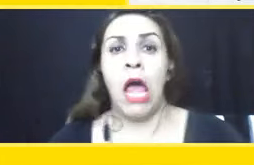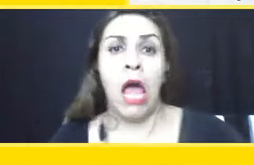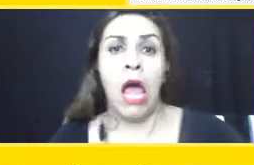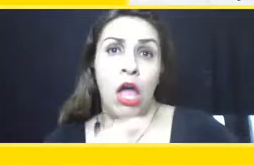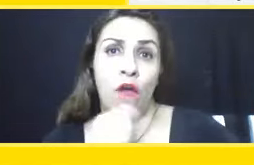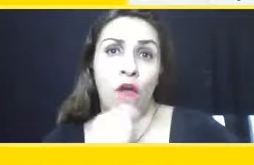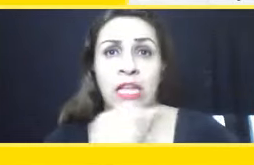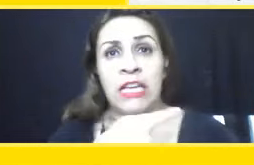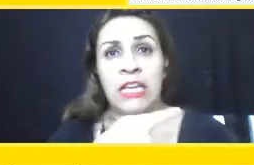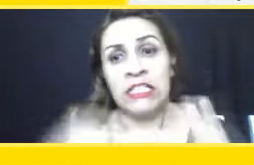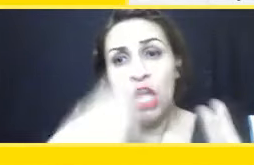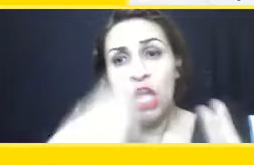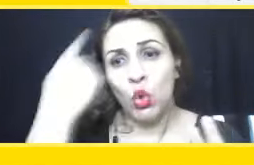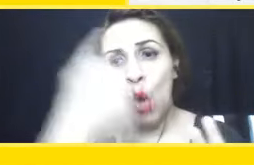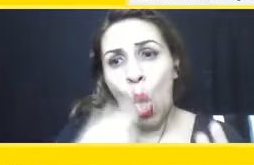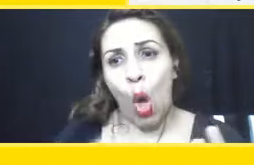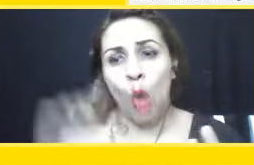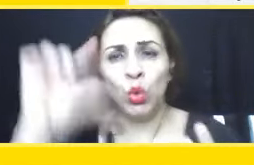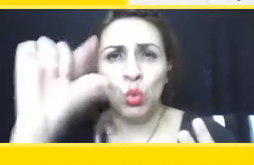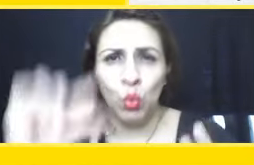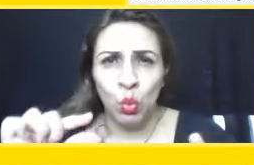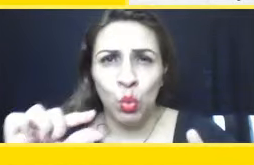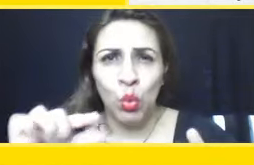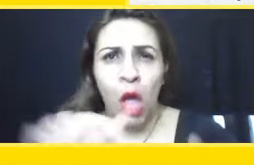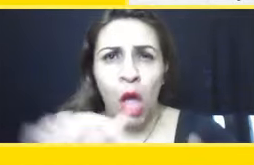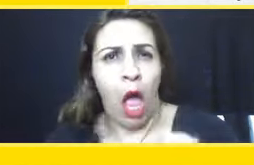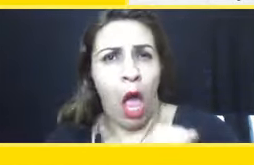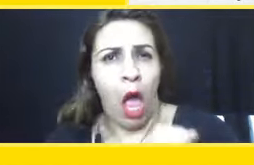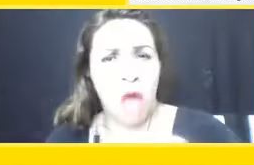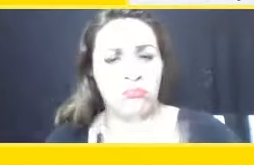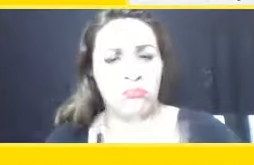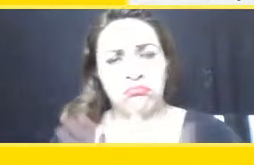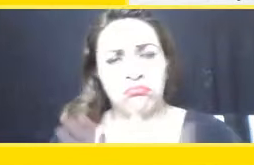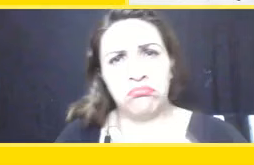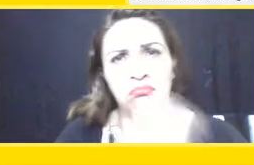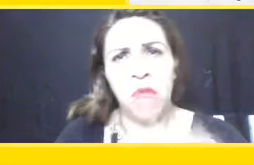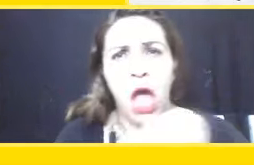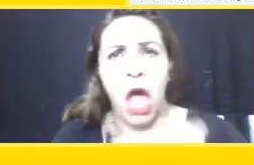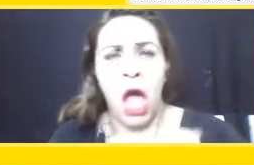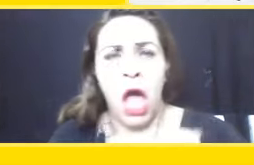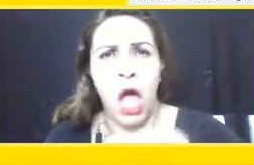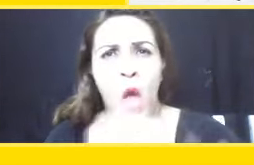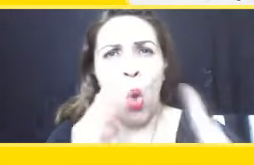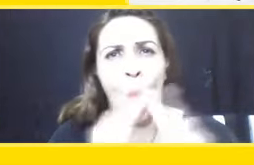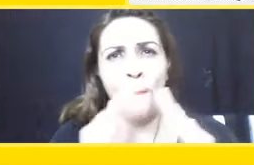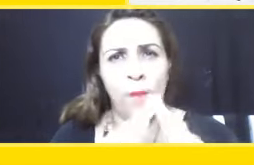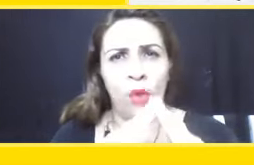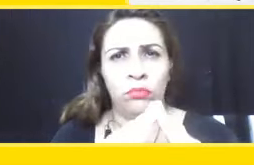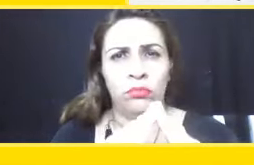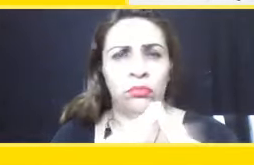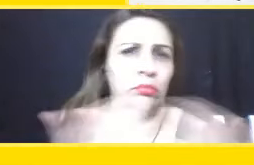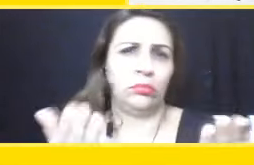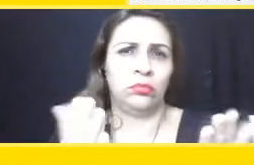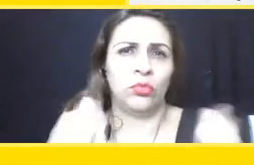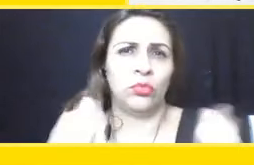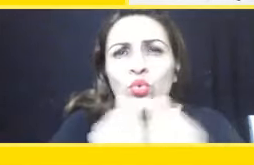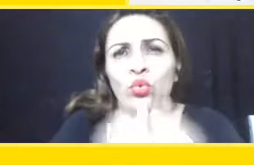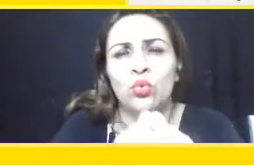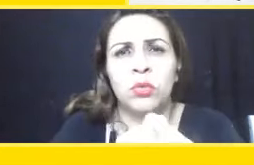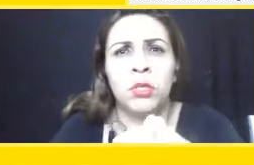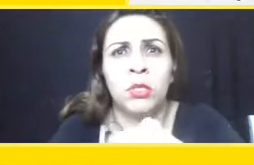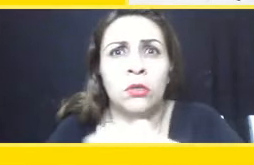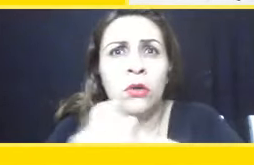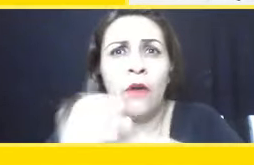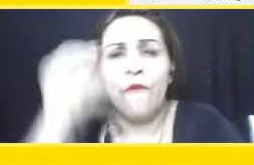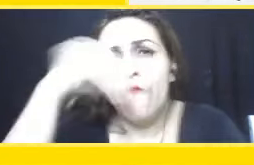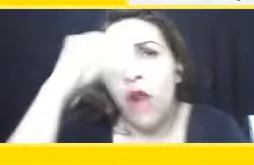3 horas corridas, diminuir a quantidade de alunos, tirar os alunos que moram com pessoas que são